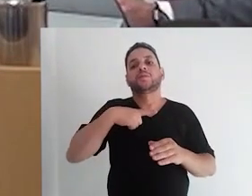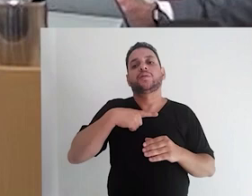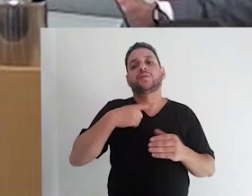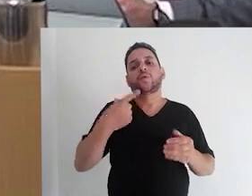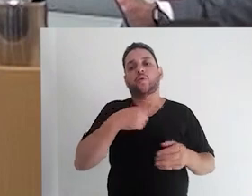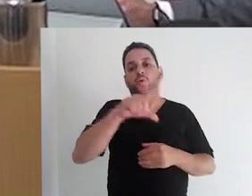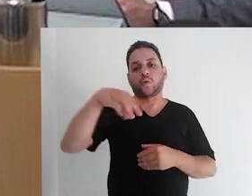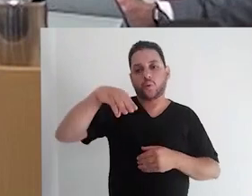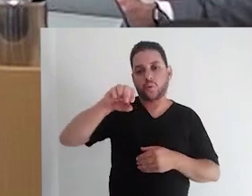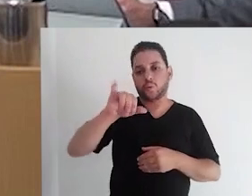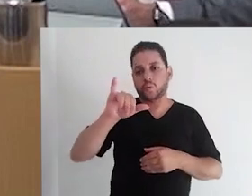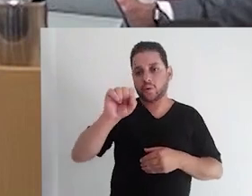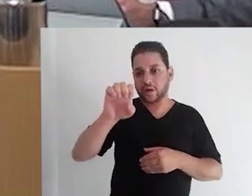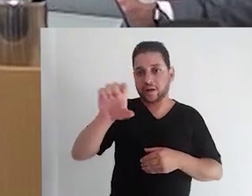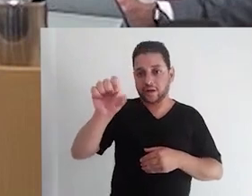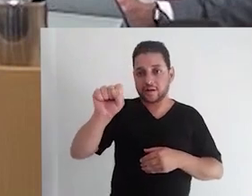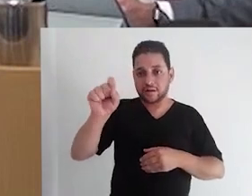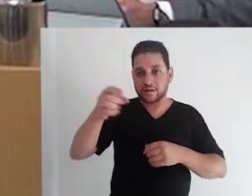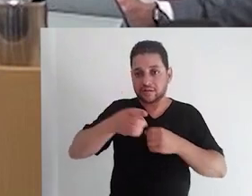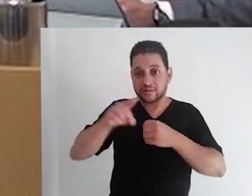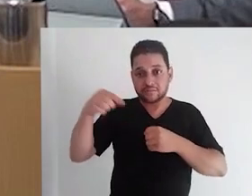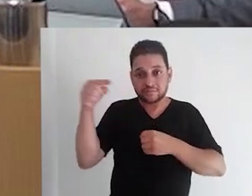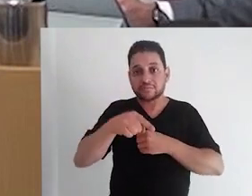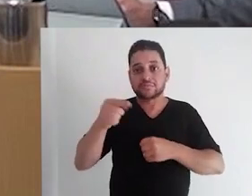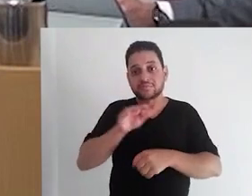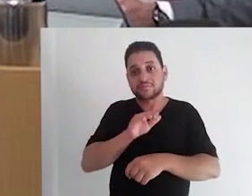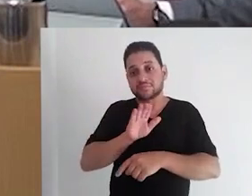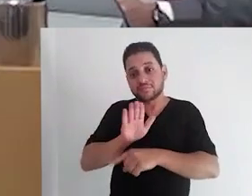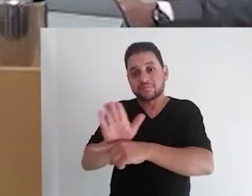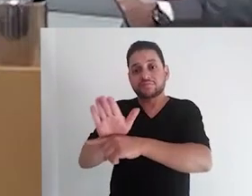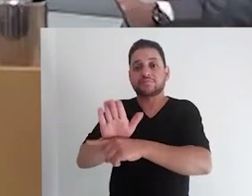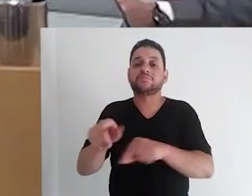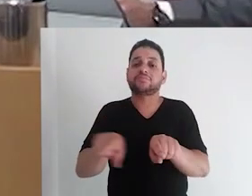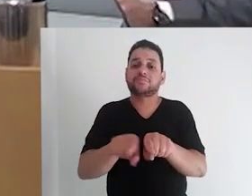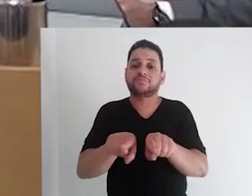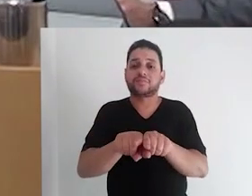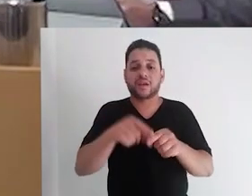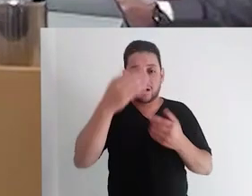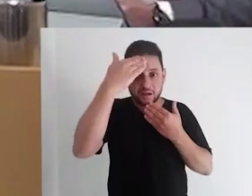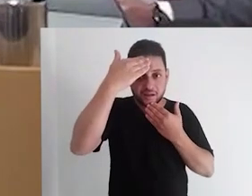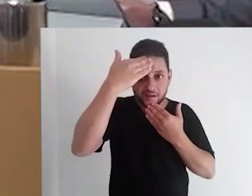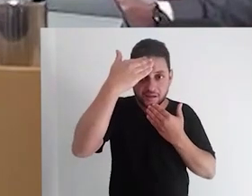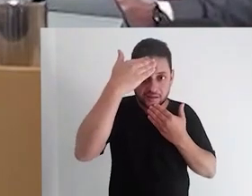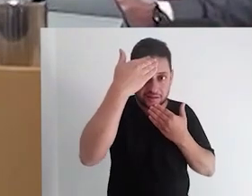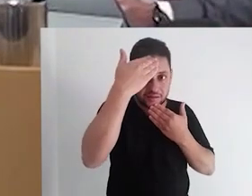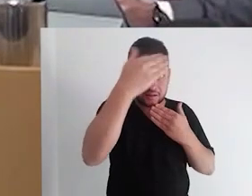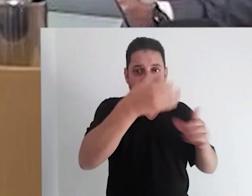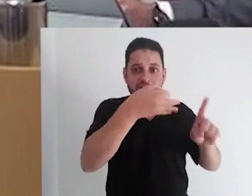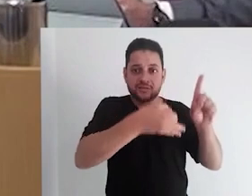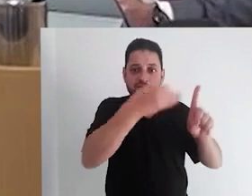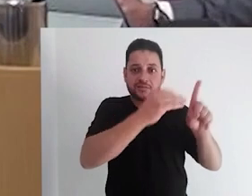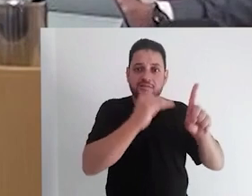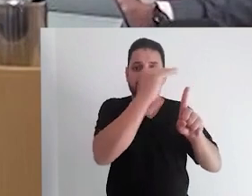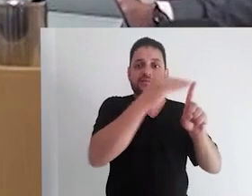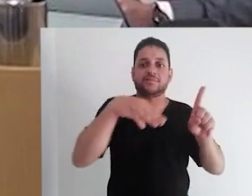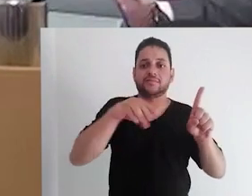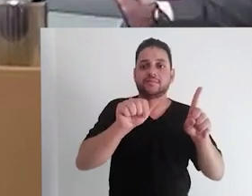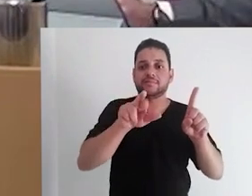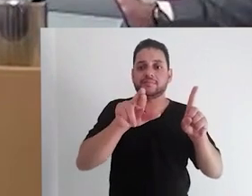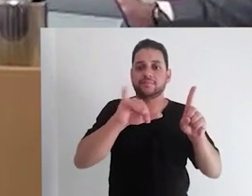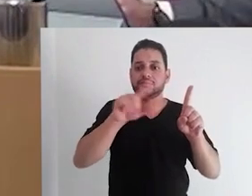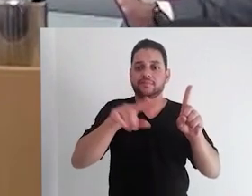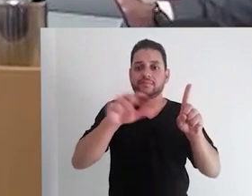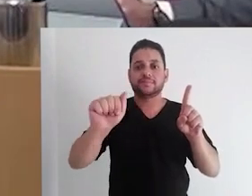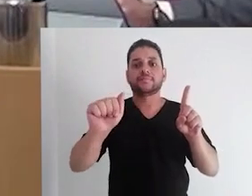nosso na gestão passada. Agradecer também a desembargadora federal Marisa Santos e o doutor Paulo Arena,